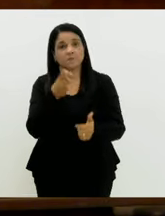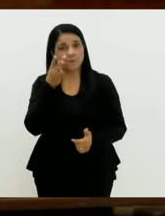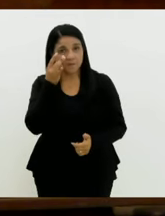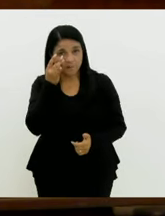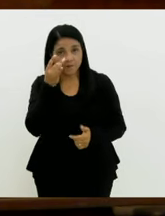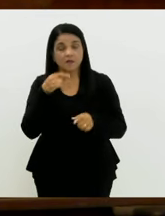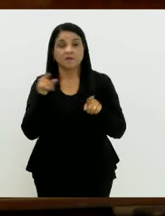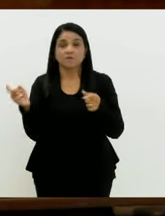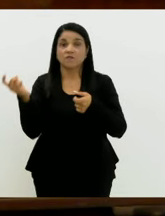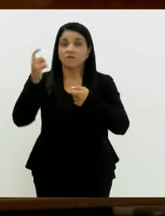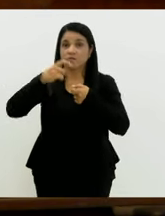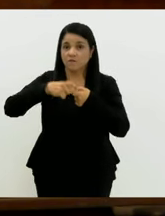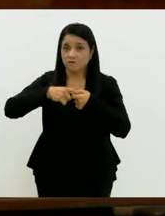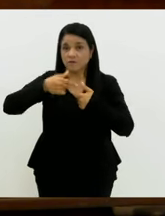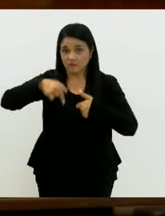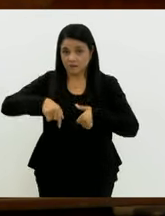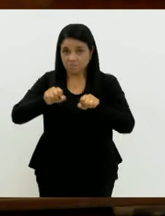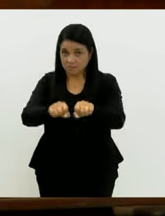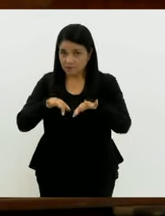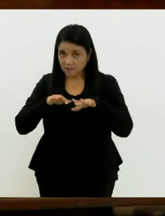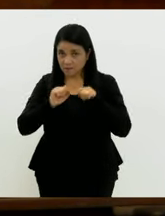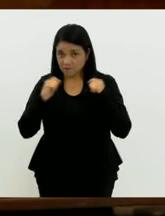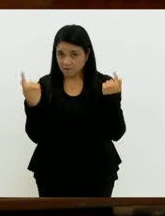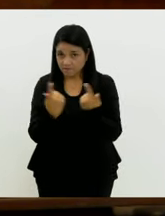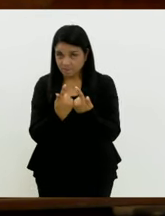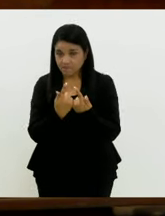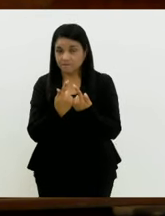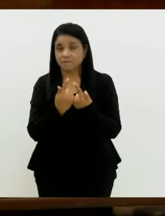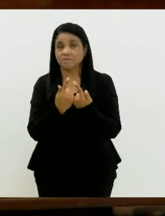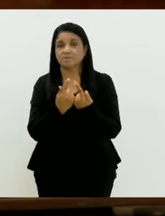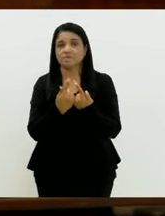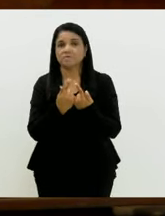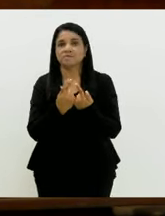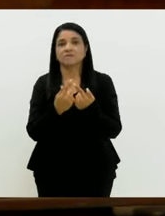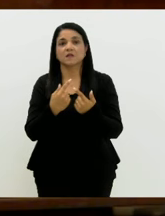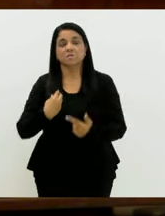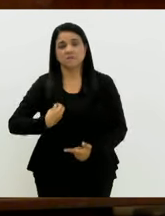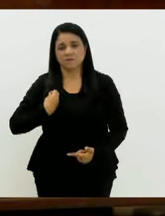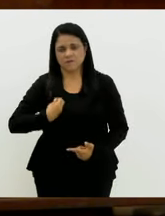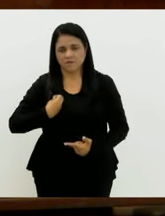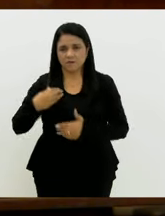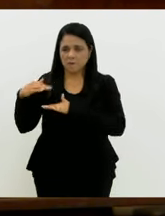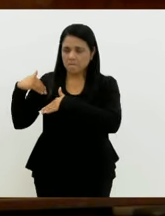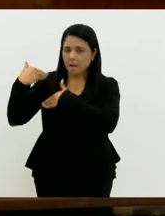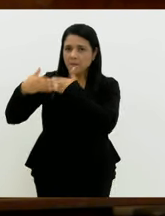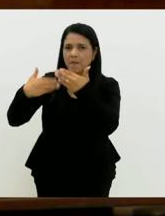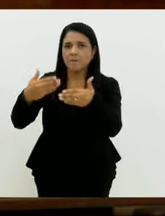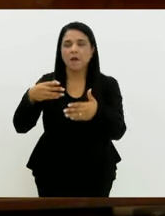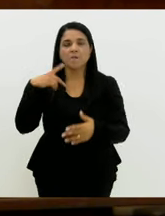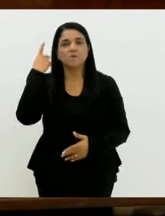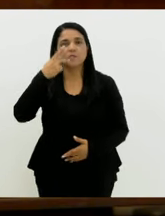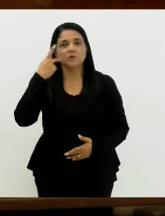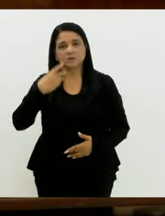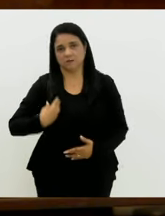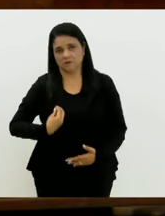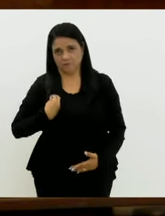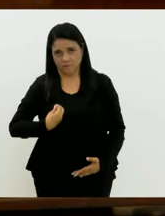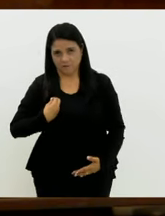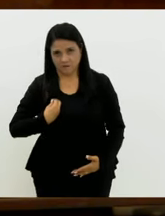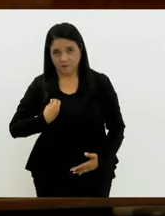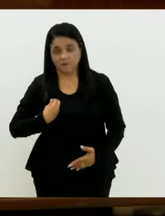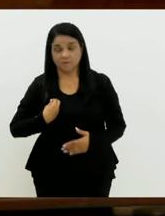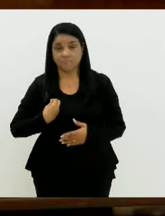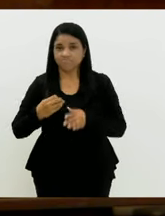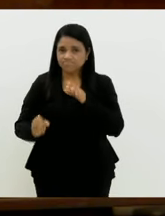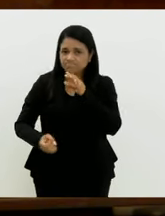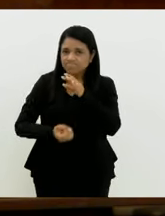com satisfação ao plenário dessa casa, que faz parte de minha trajetória política e de vida, onde construí